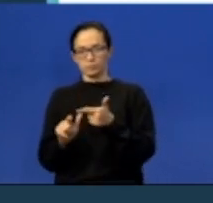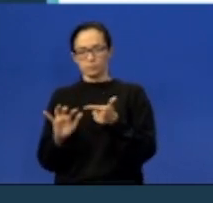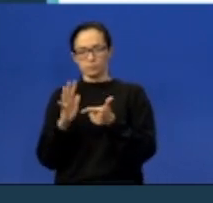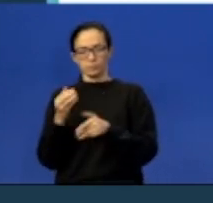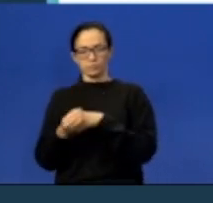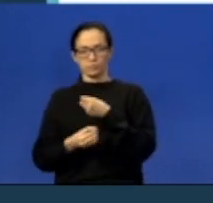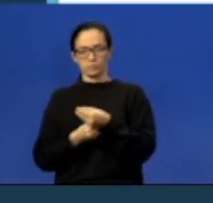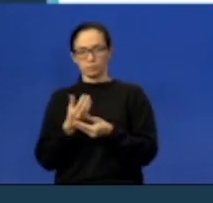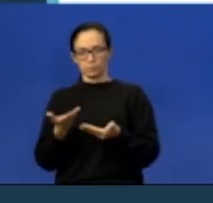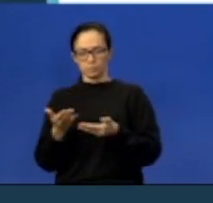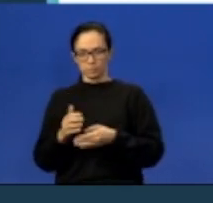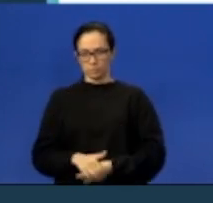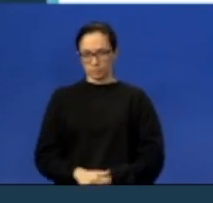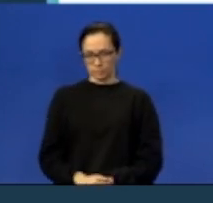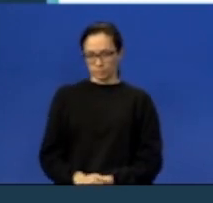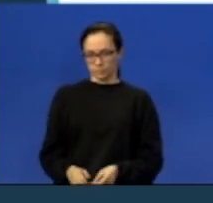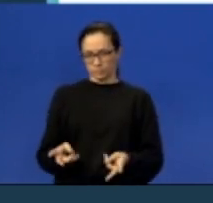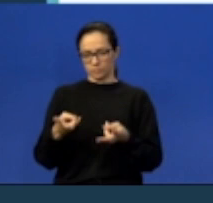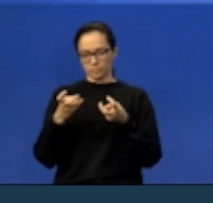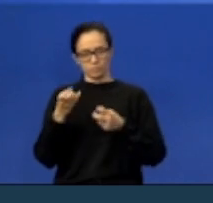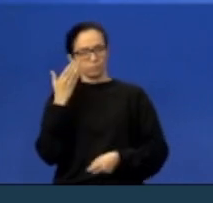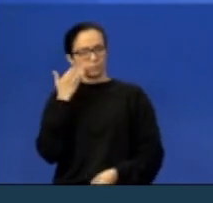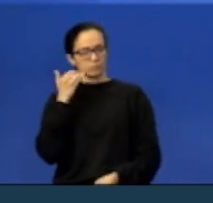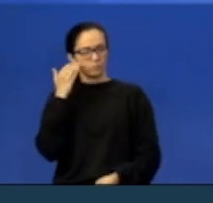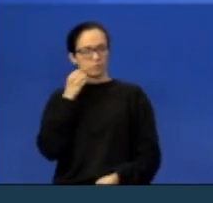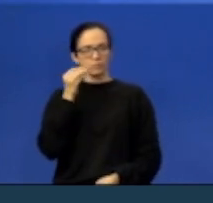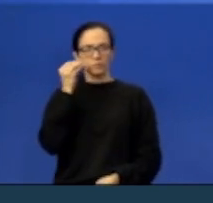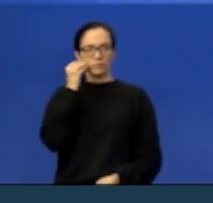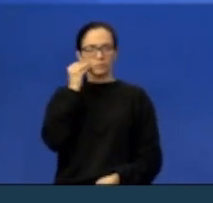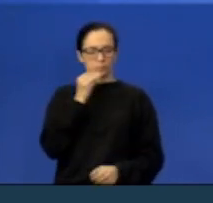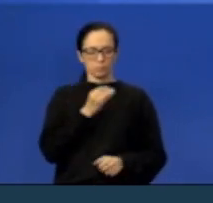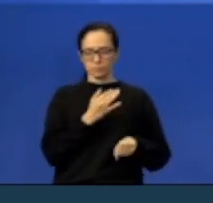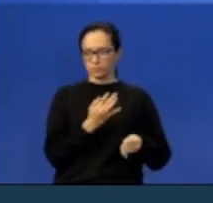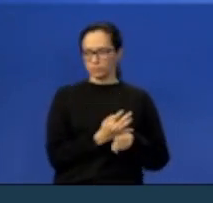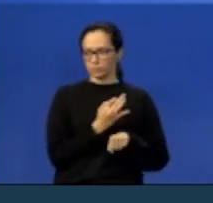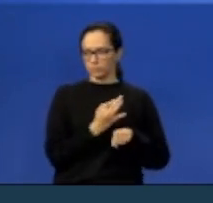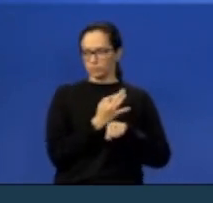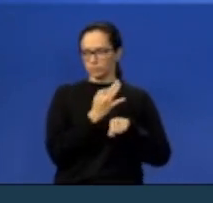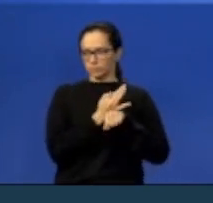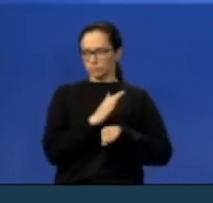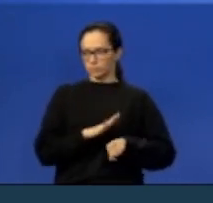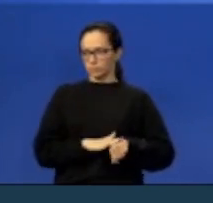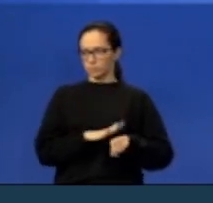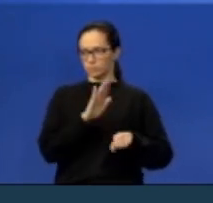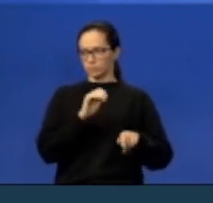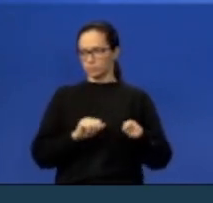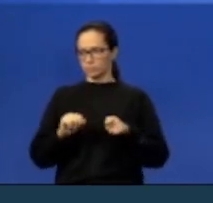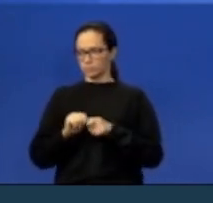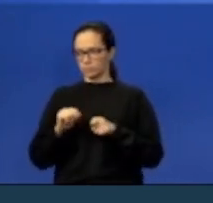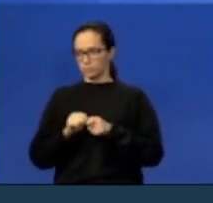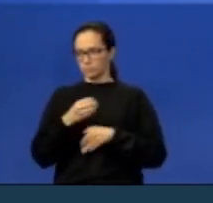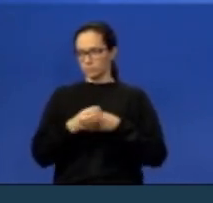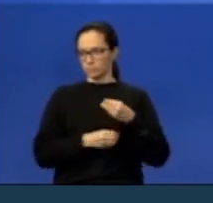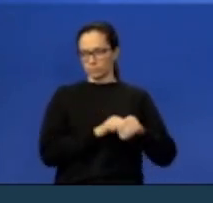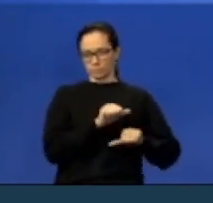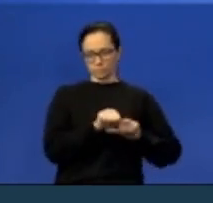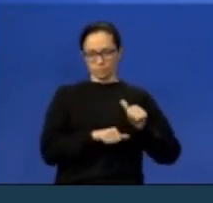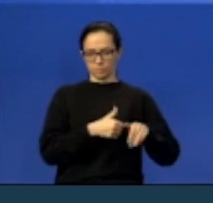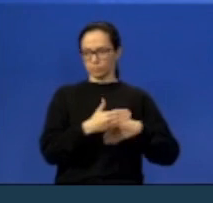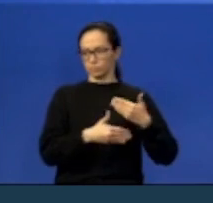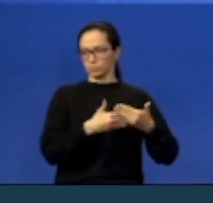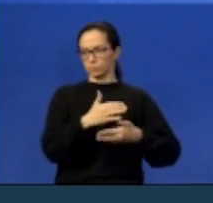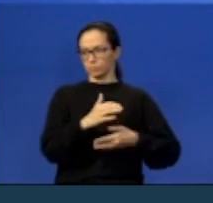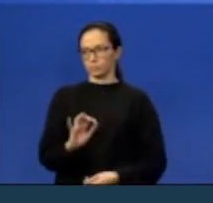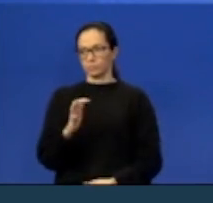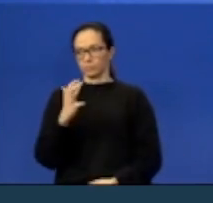então, existe uma capacidade de resistir a essas modificações bruscas,